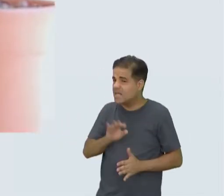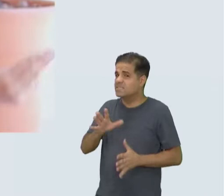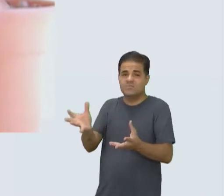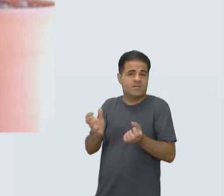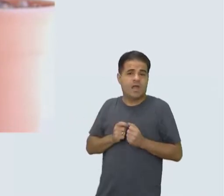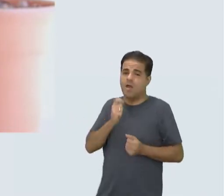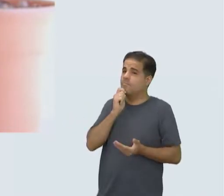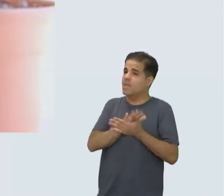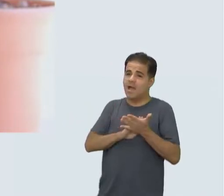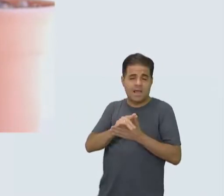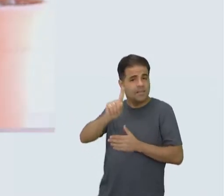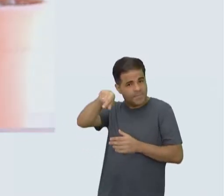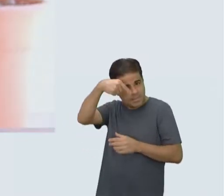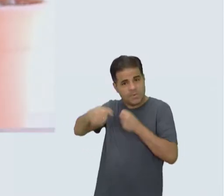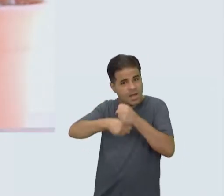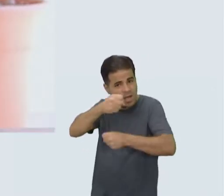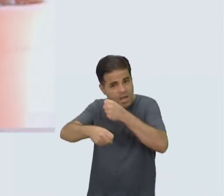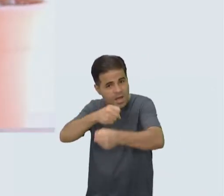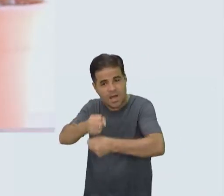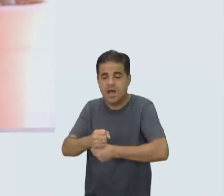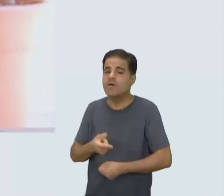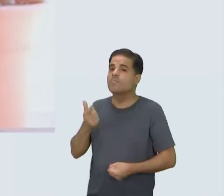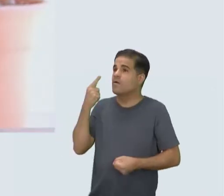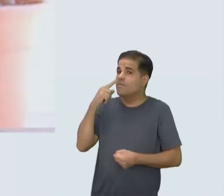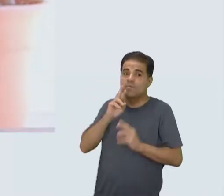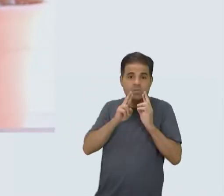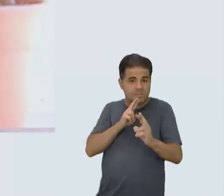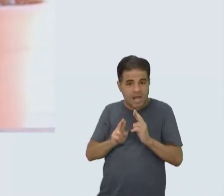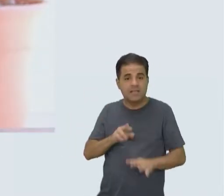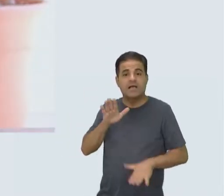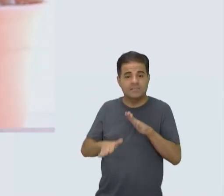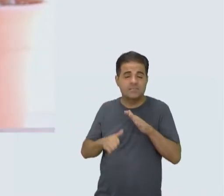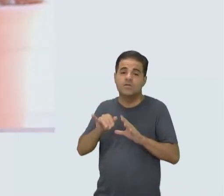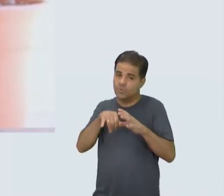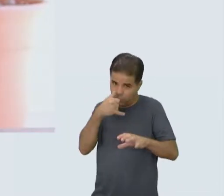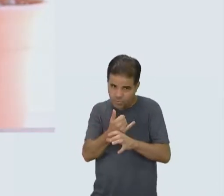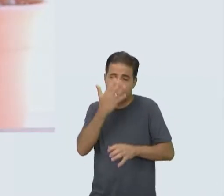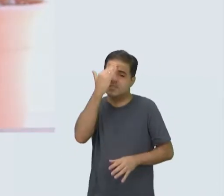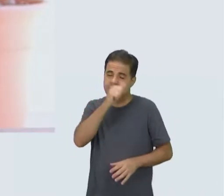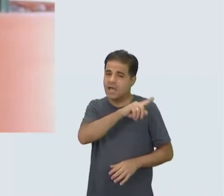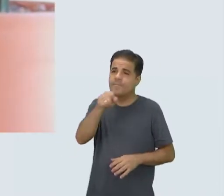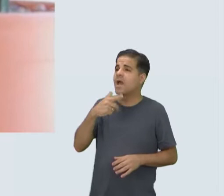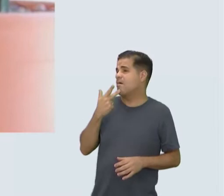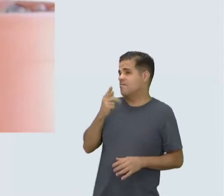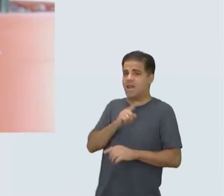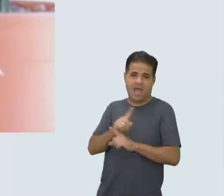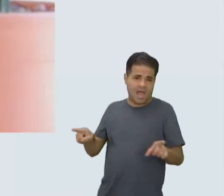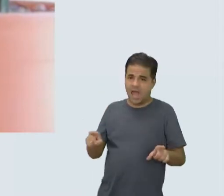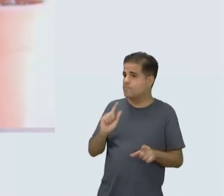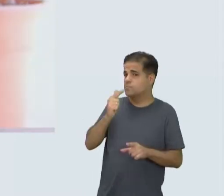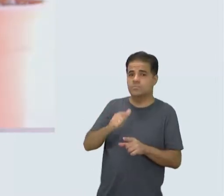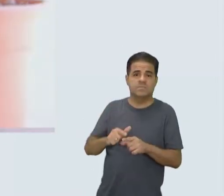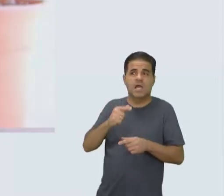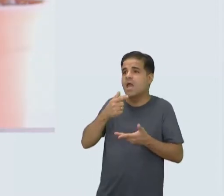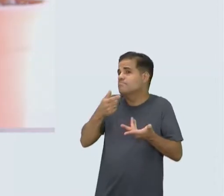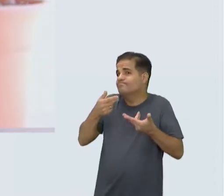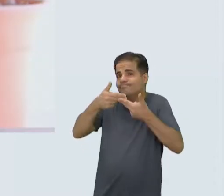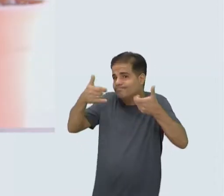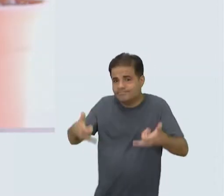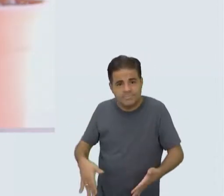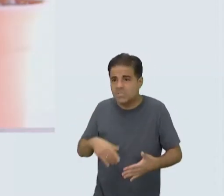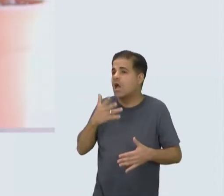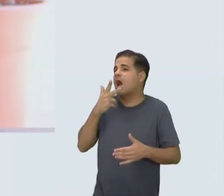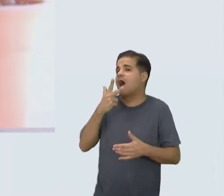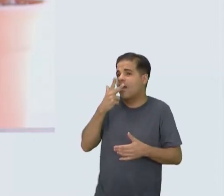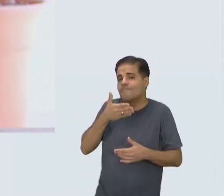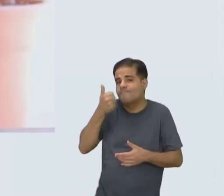nada, pra só depois de anos colher os frutos, sabe? Muitas youtubers sabem que é assim. E ninguém vai te direcionar, você não tem um chefe, então não dá pra pensar que vai